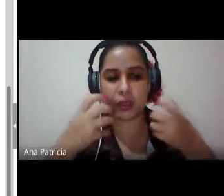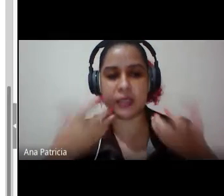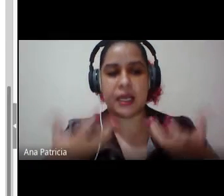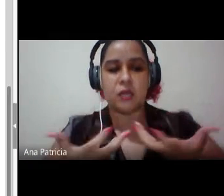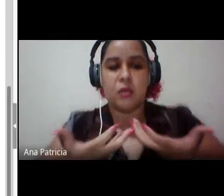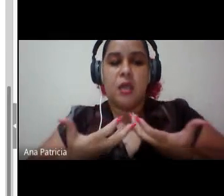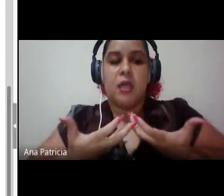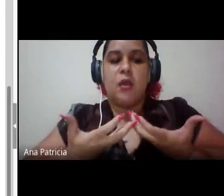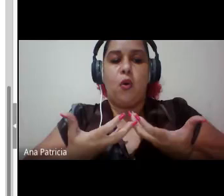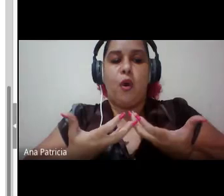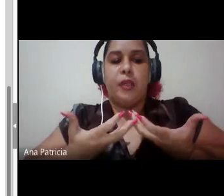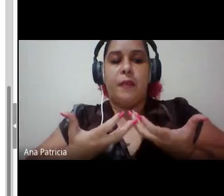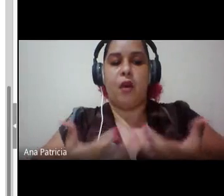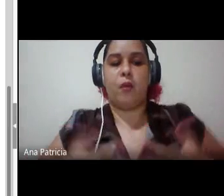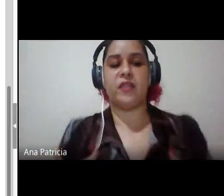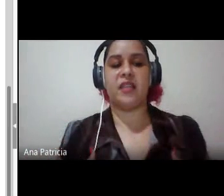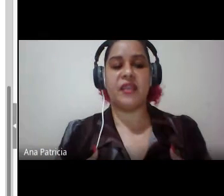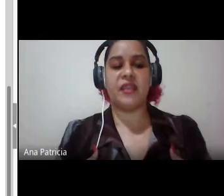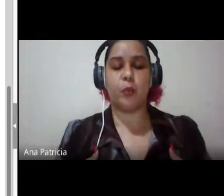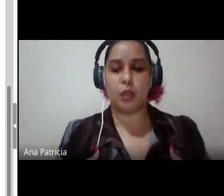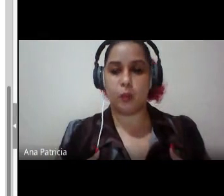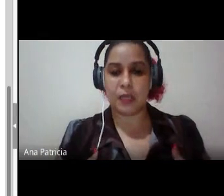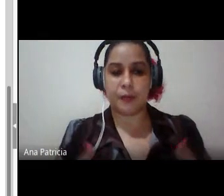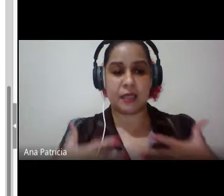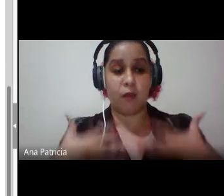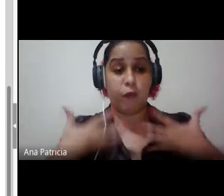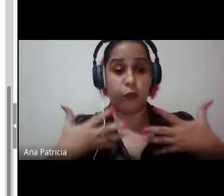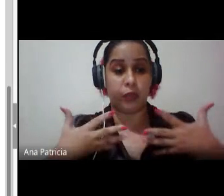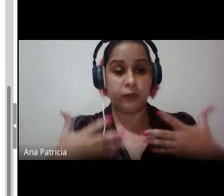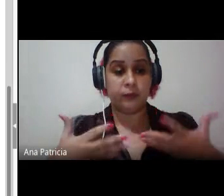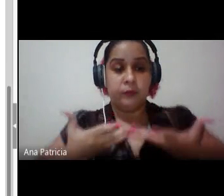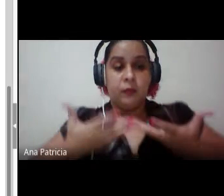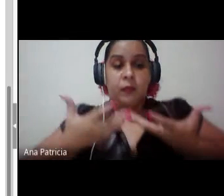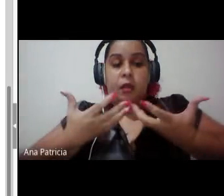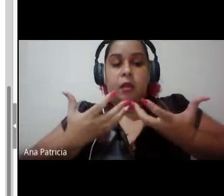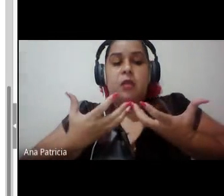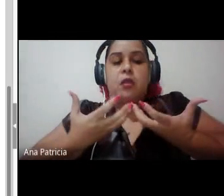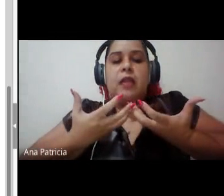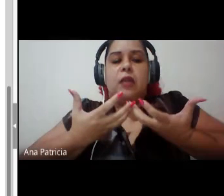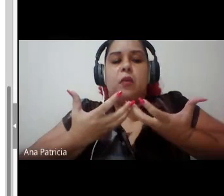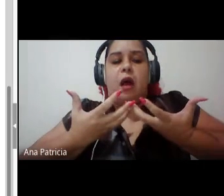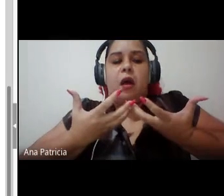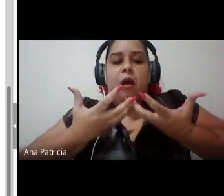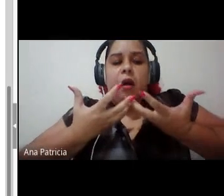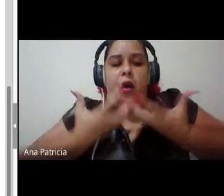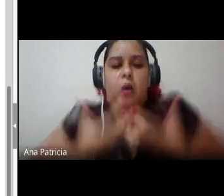o cansaço. E seu corpo também, ó, como se você estivesse puxando uma respiração funda e soltado o